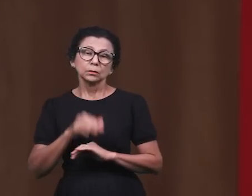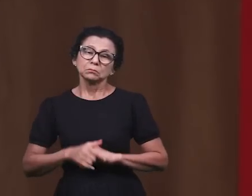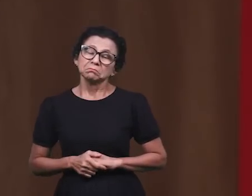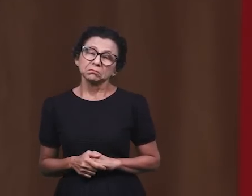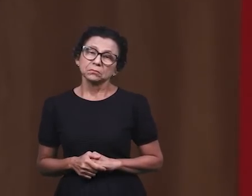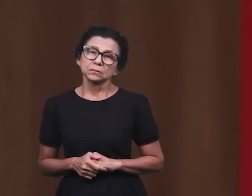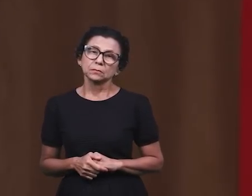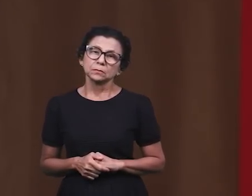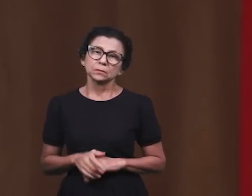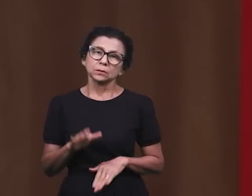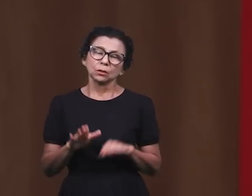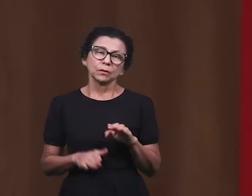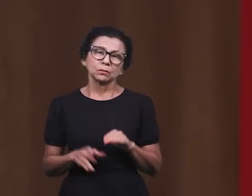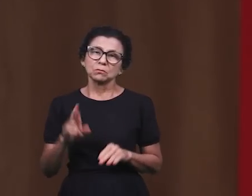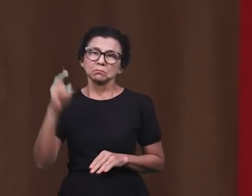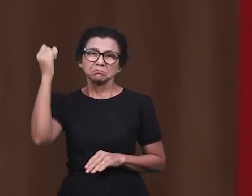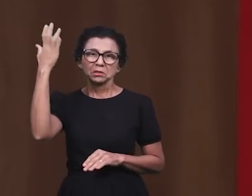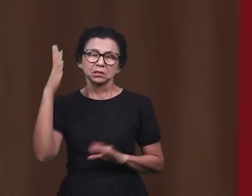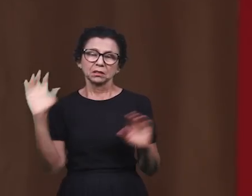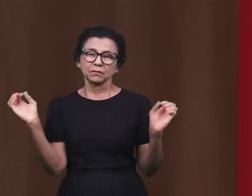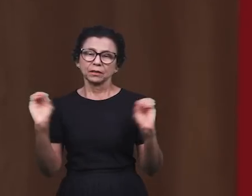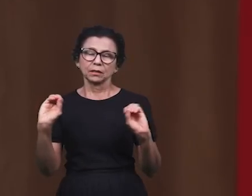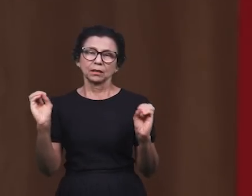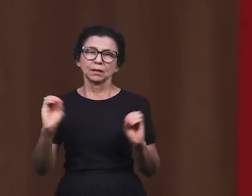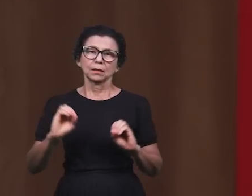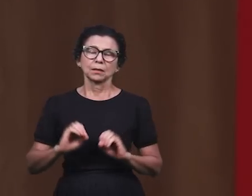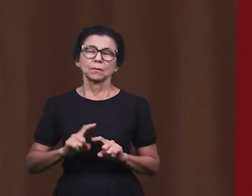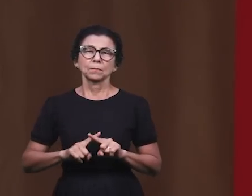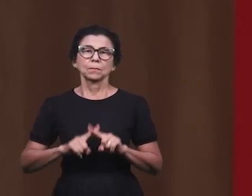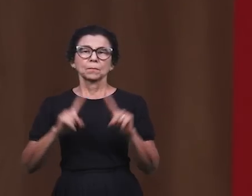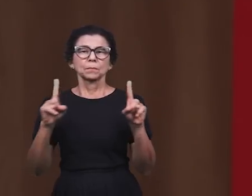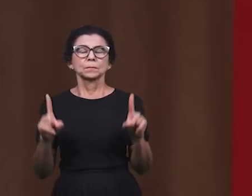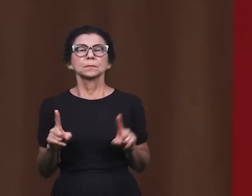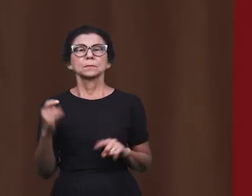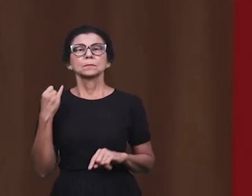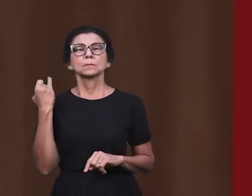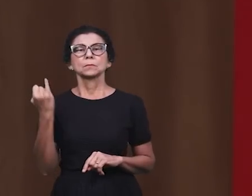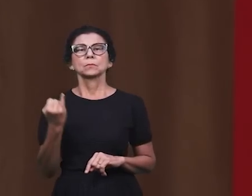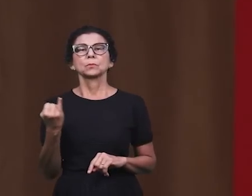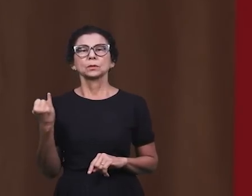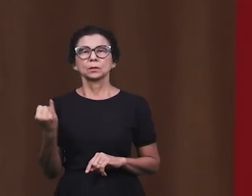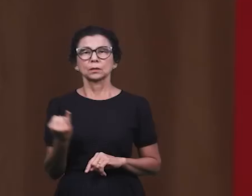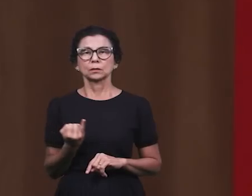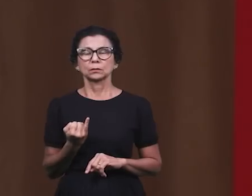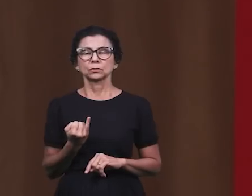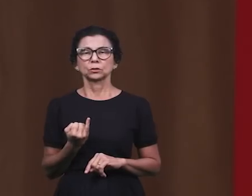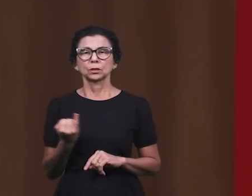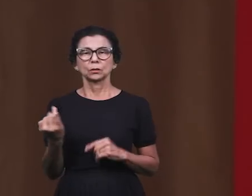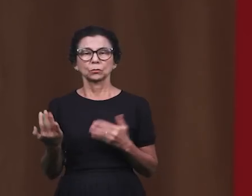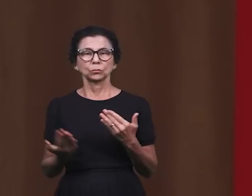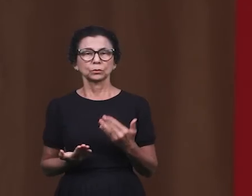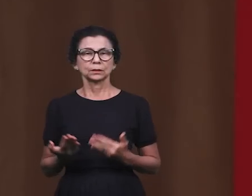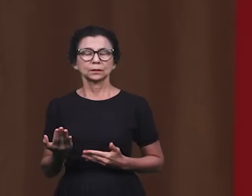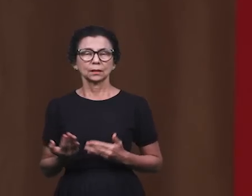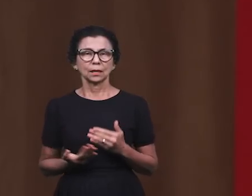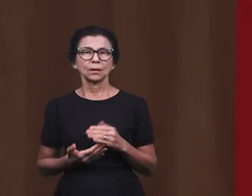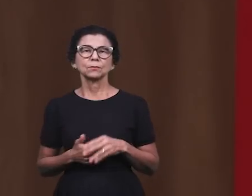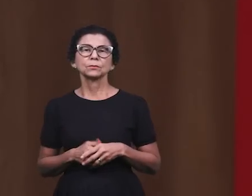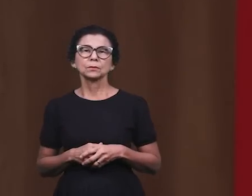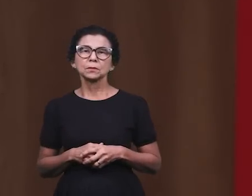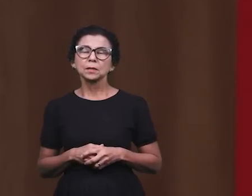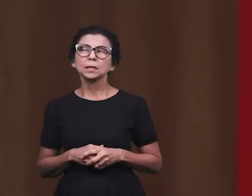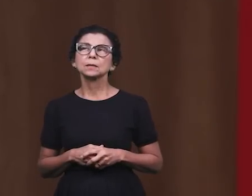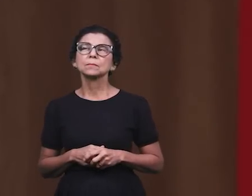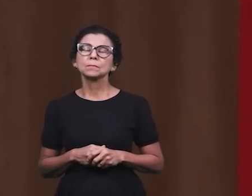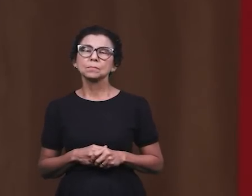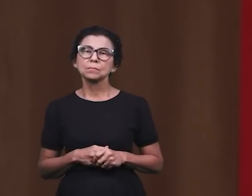revelado da forma que se revelou. Isso prova que o mais importante é a vida do servo, é o instrumento,